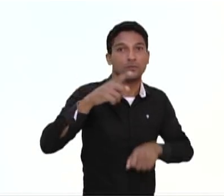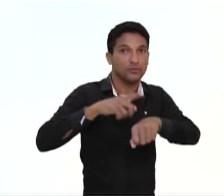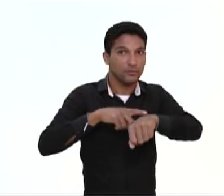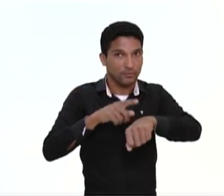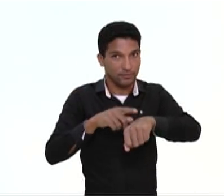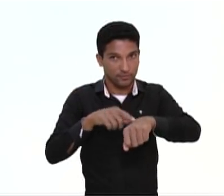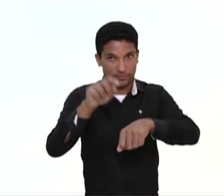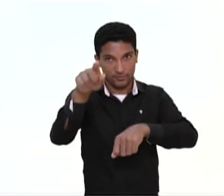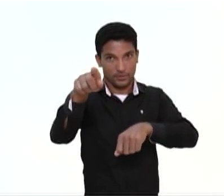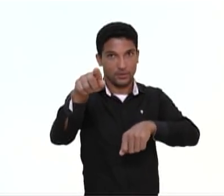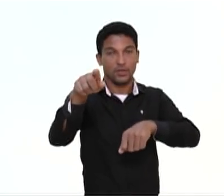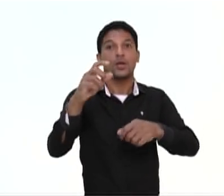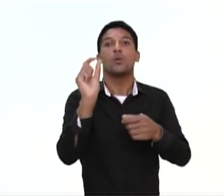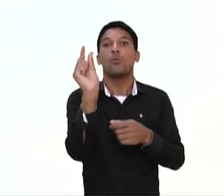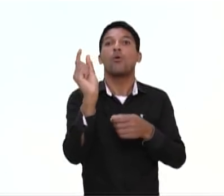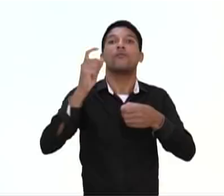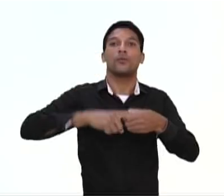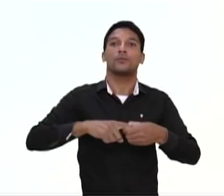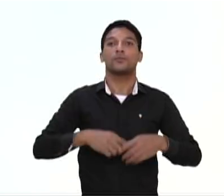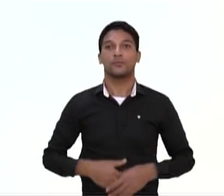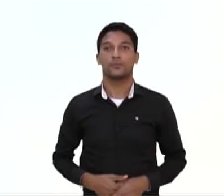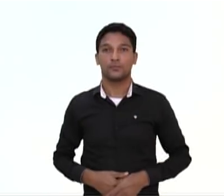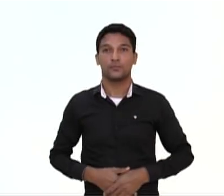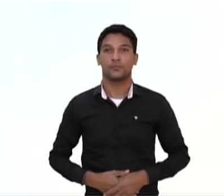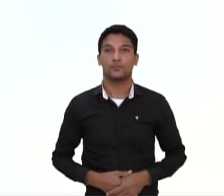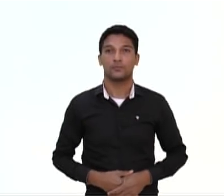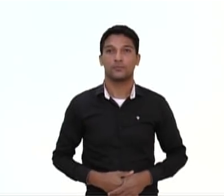né? E nós já voltamos.